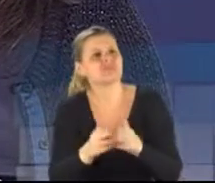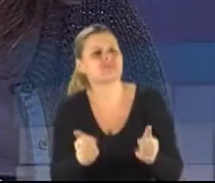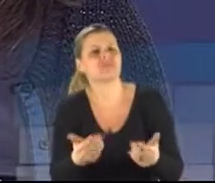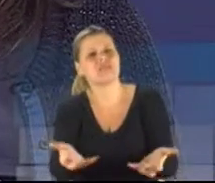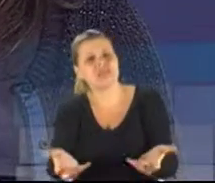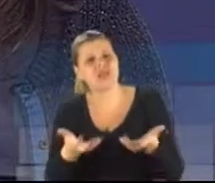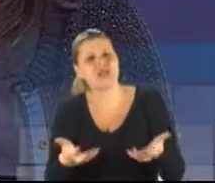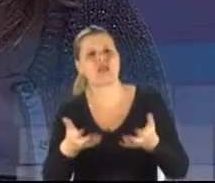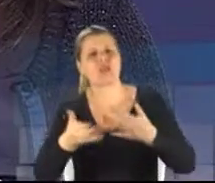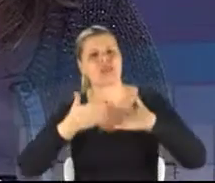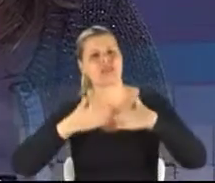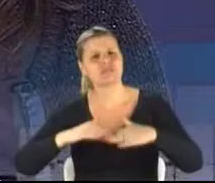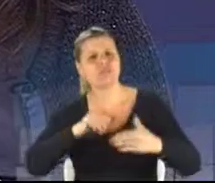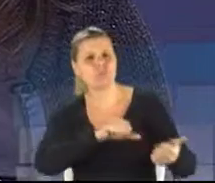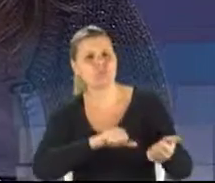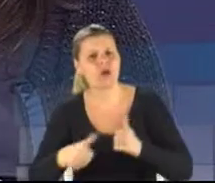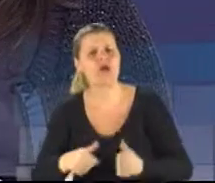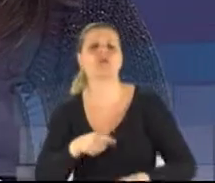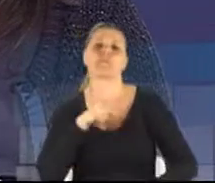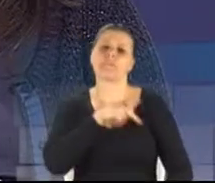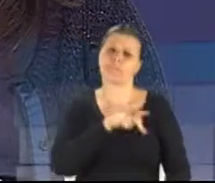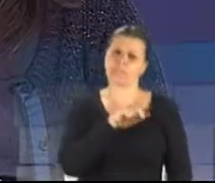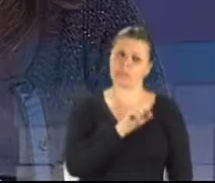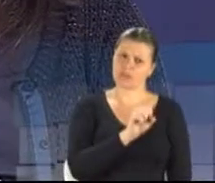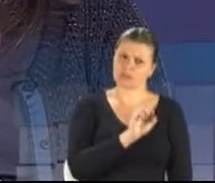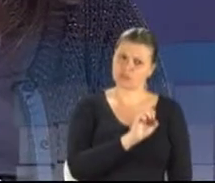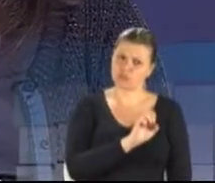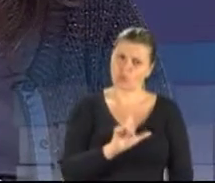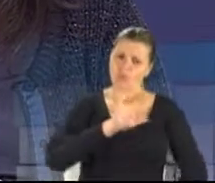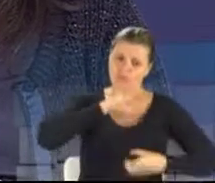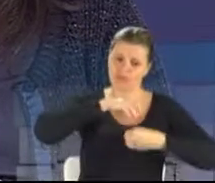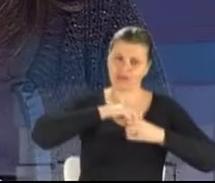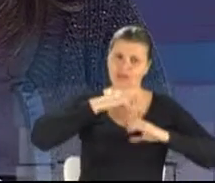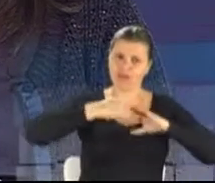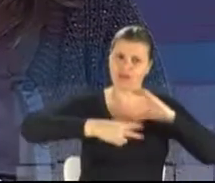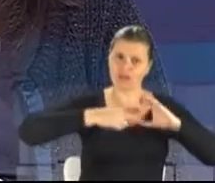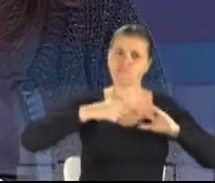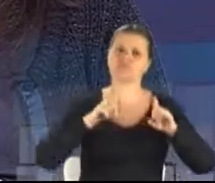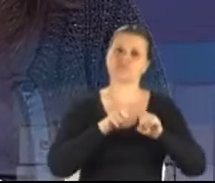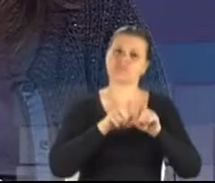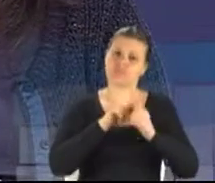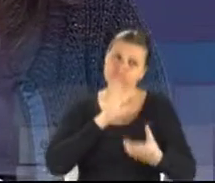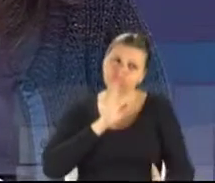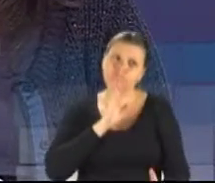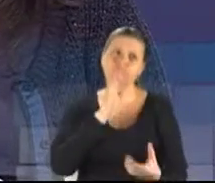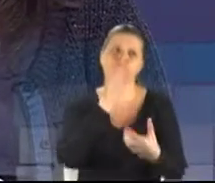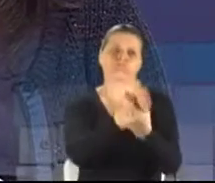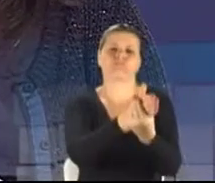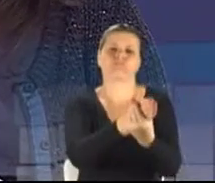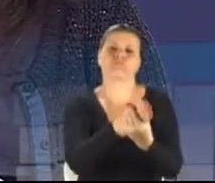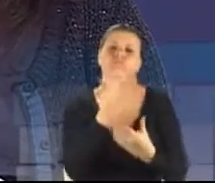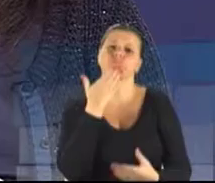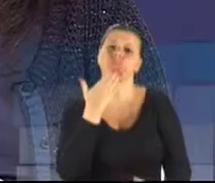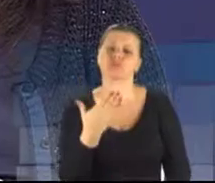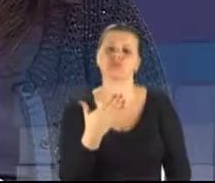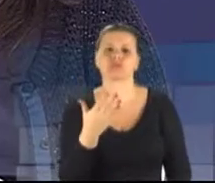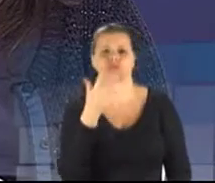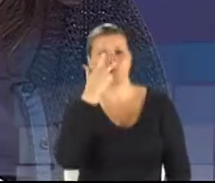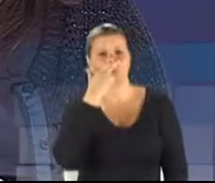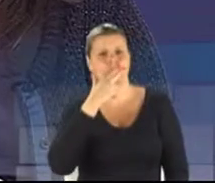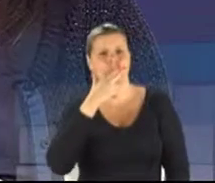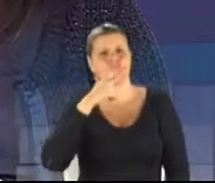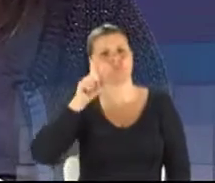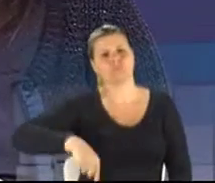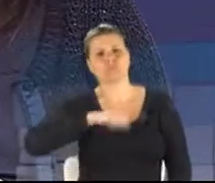público de qualidade a bancada do pessoal na na Câmara ã fez uma ação para pedir para que o aumento da passagem seja